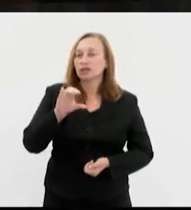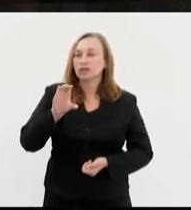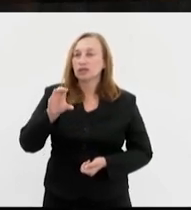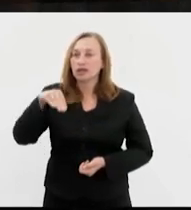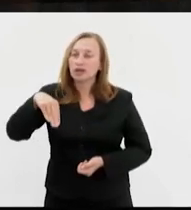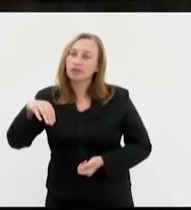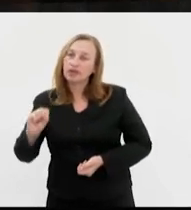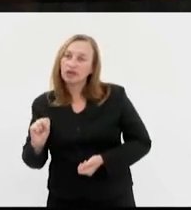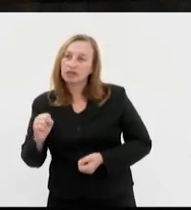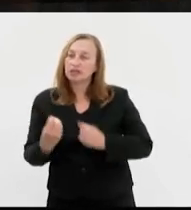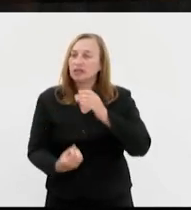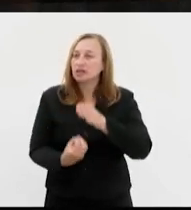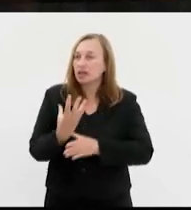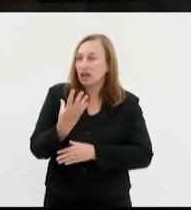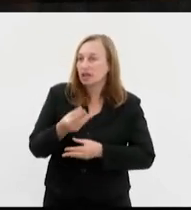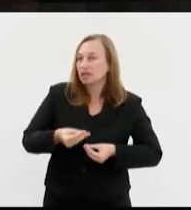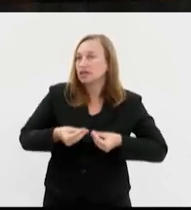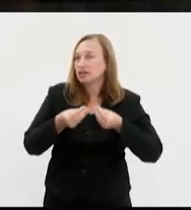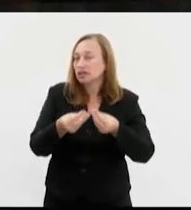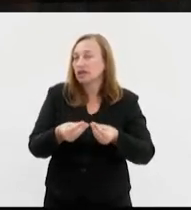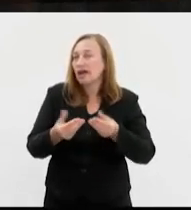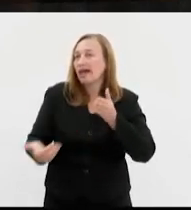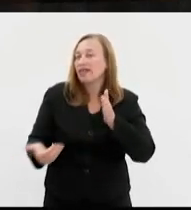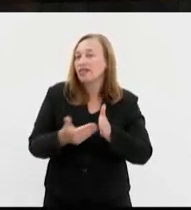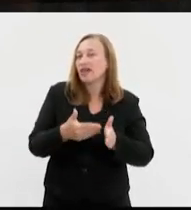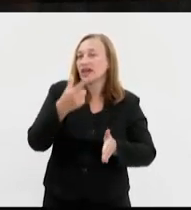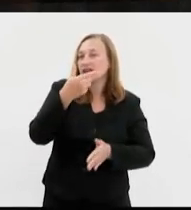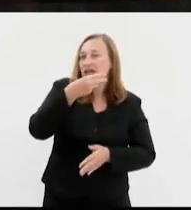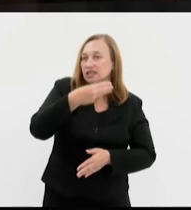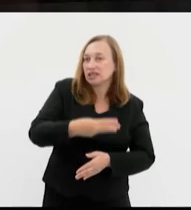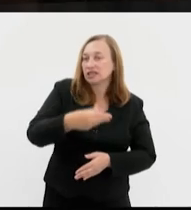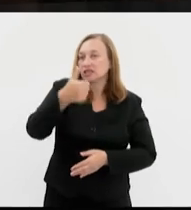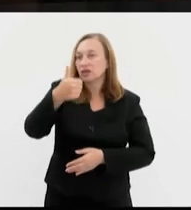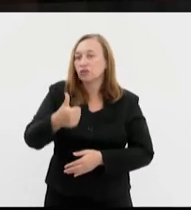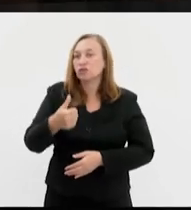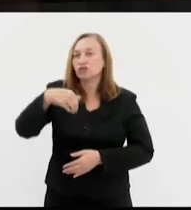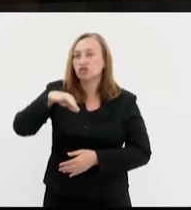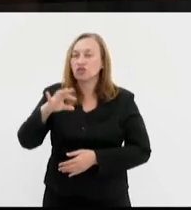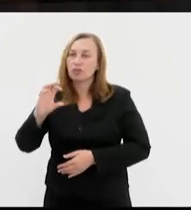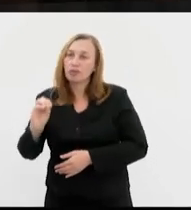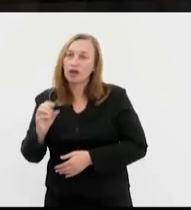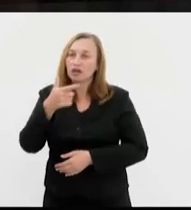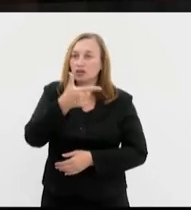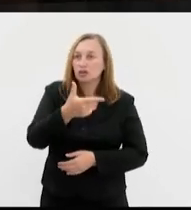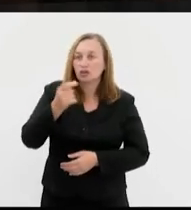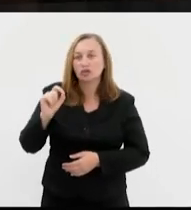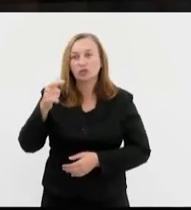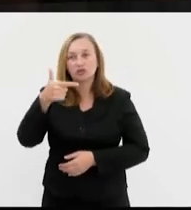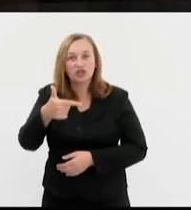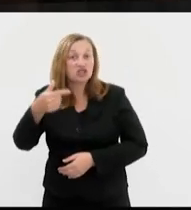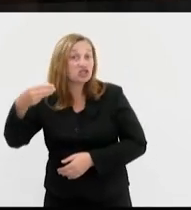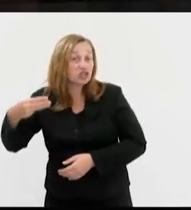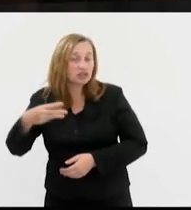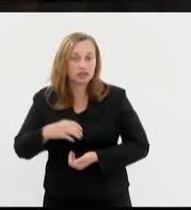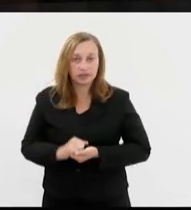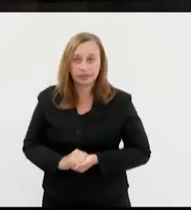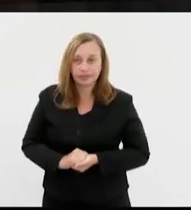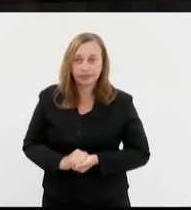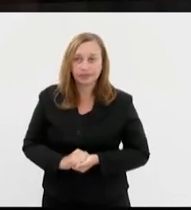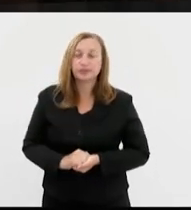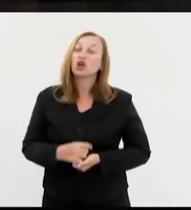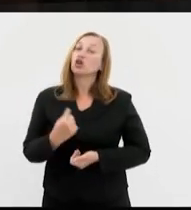e concedidas até 31 de maio de 2023.